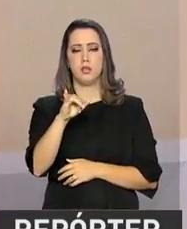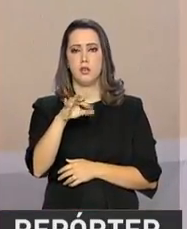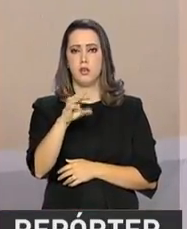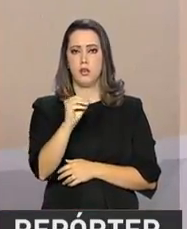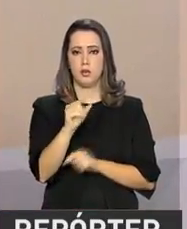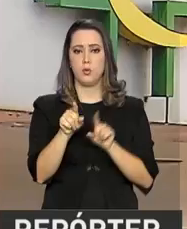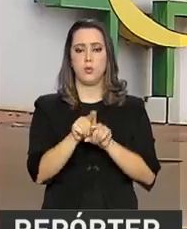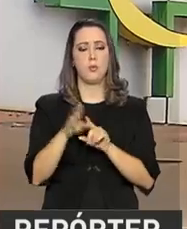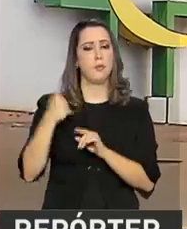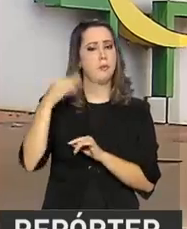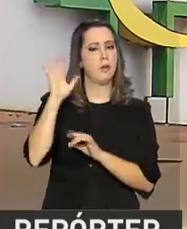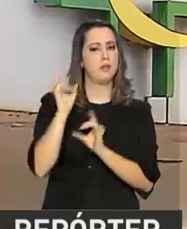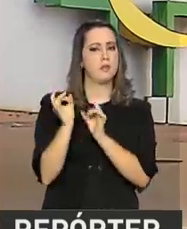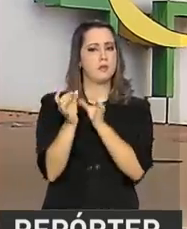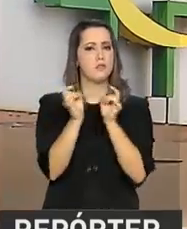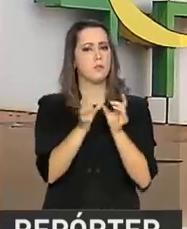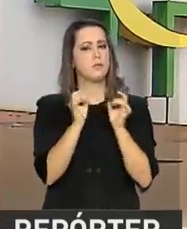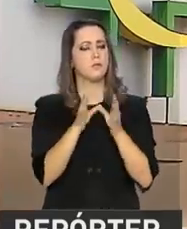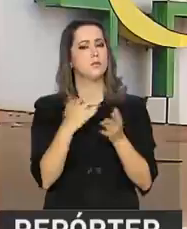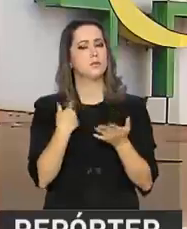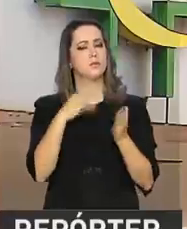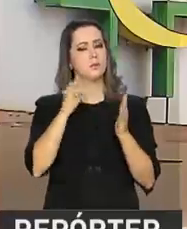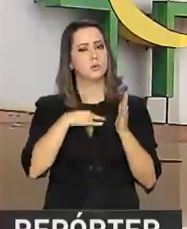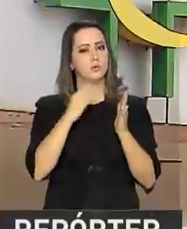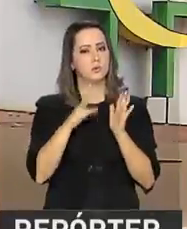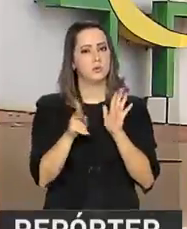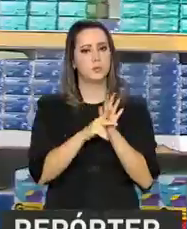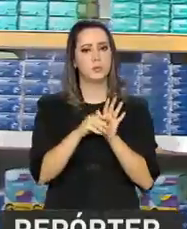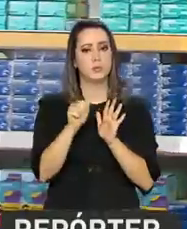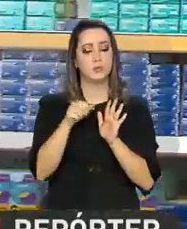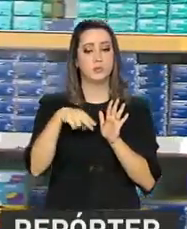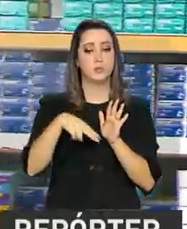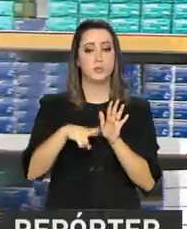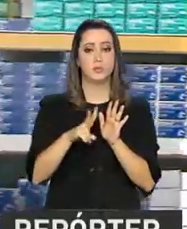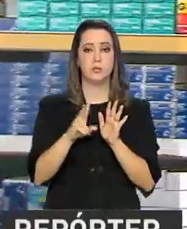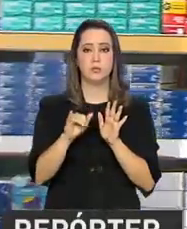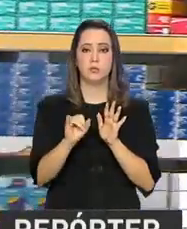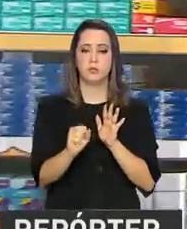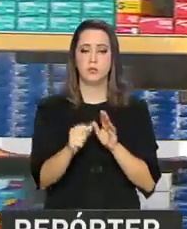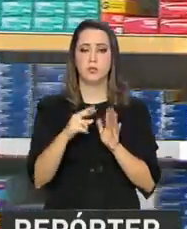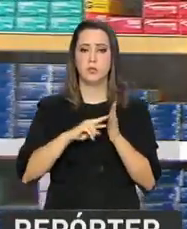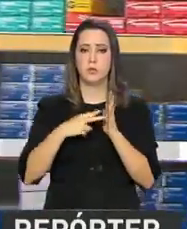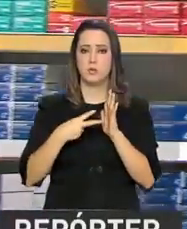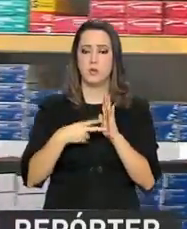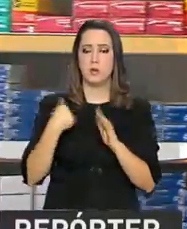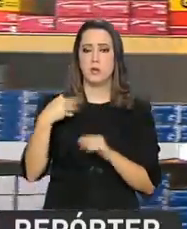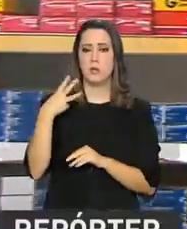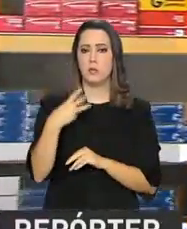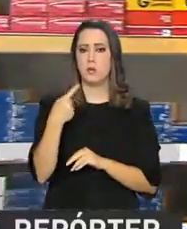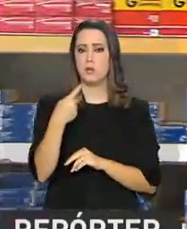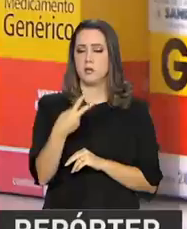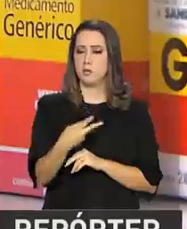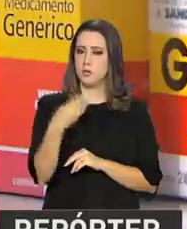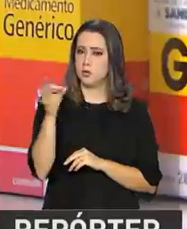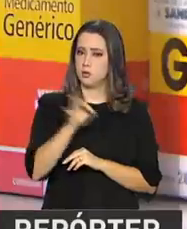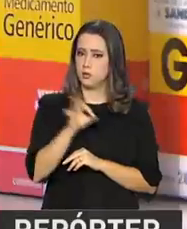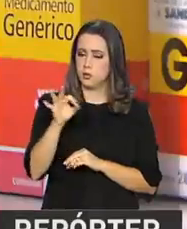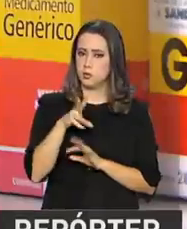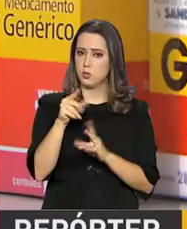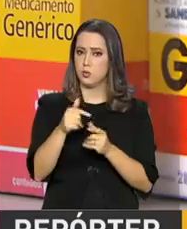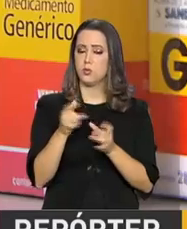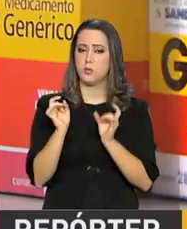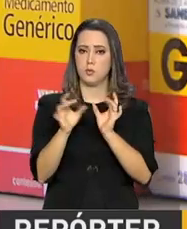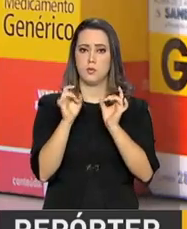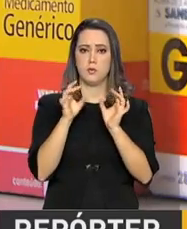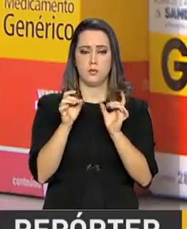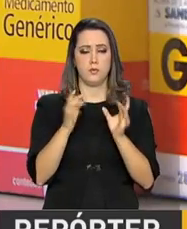documento divulgado pela agência nacional de vigilância sanitária eles representam mais de 32 por cento de tudo o que